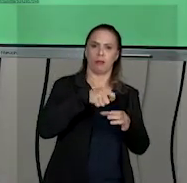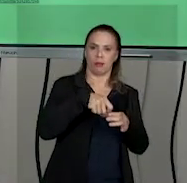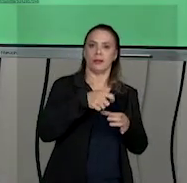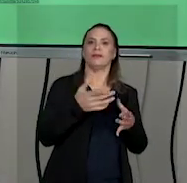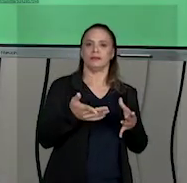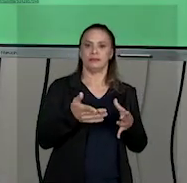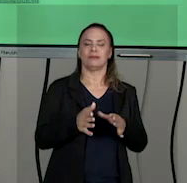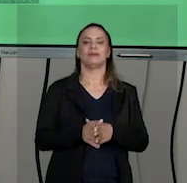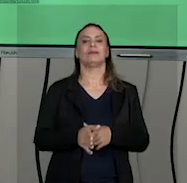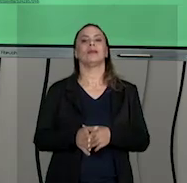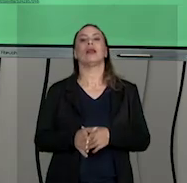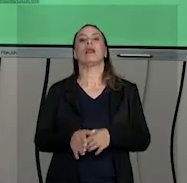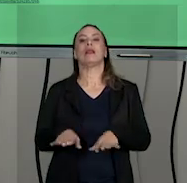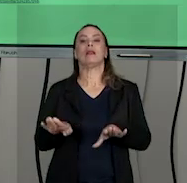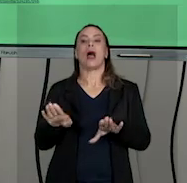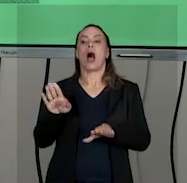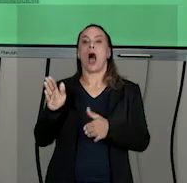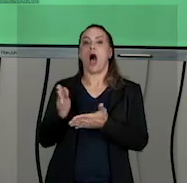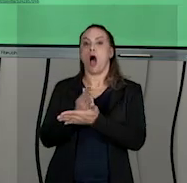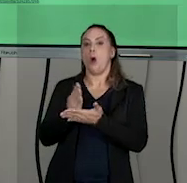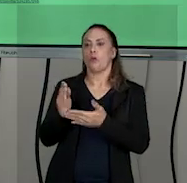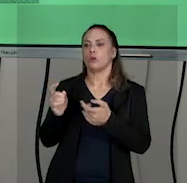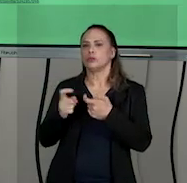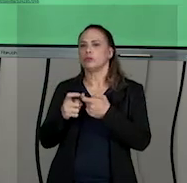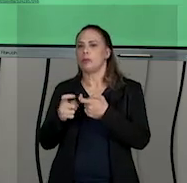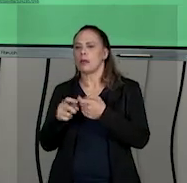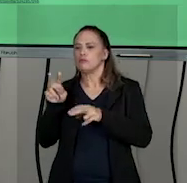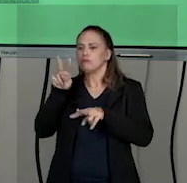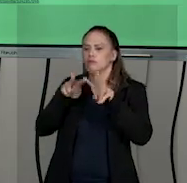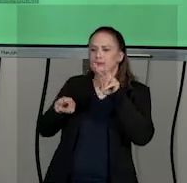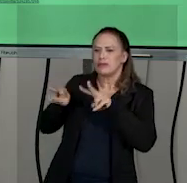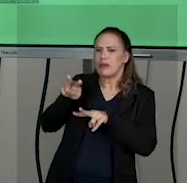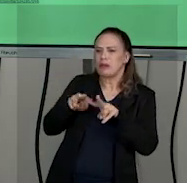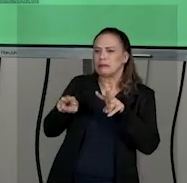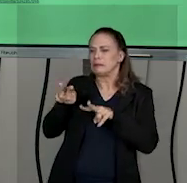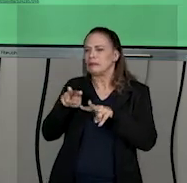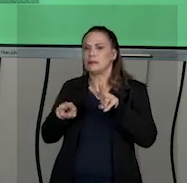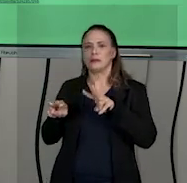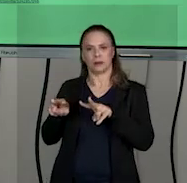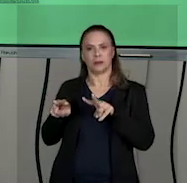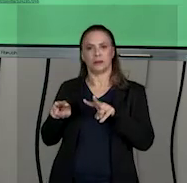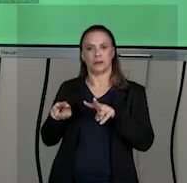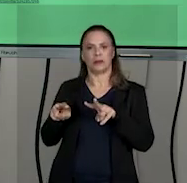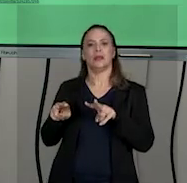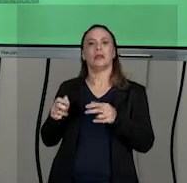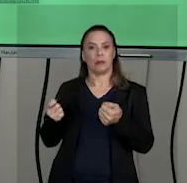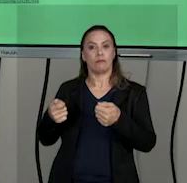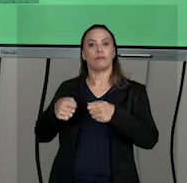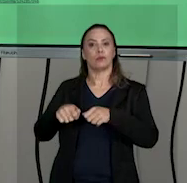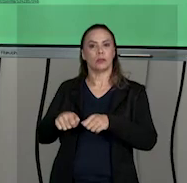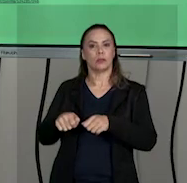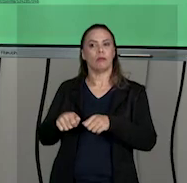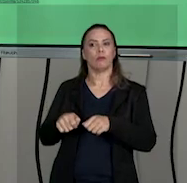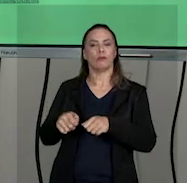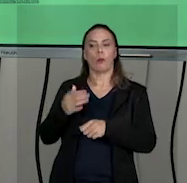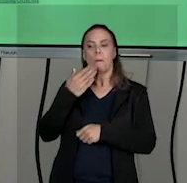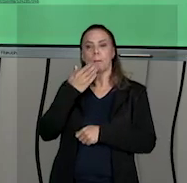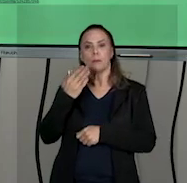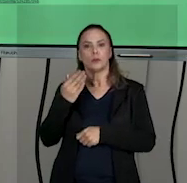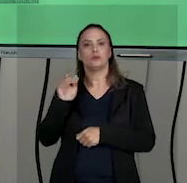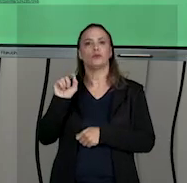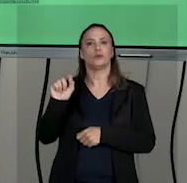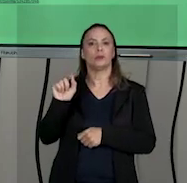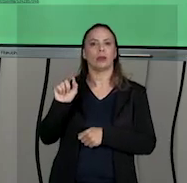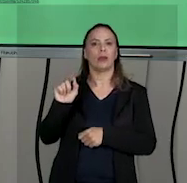desconfia que a sua capacidade pulmonar não está adequada ou pode estar te trazendo algum transtorno, está te